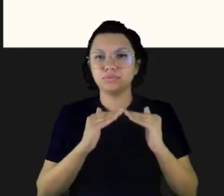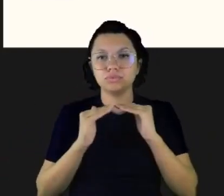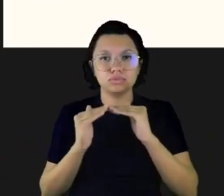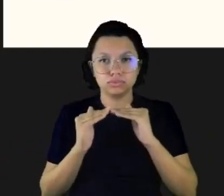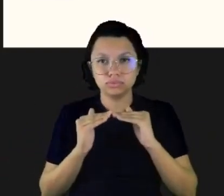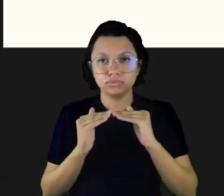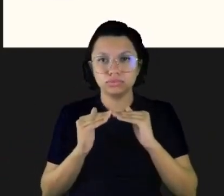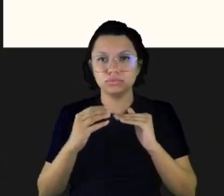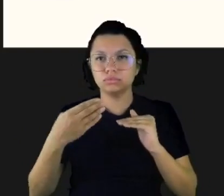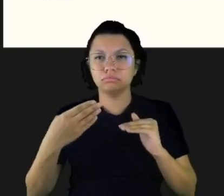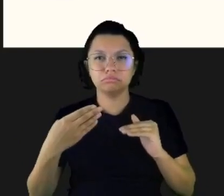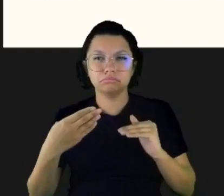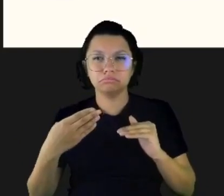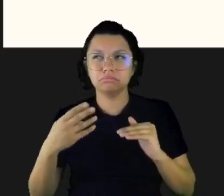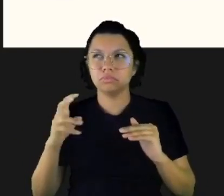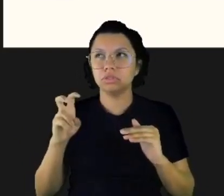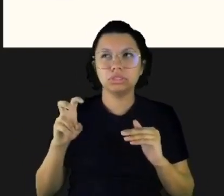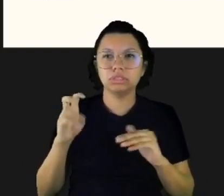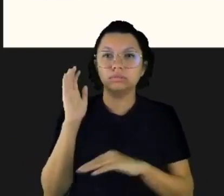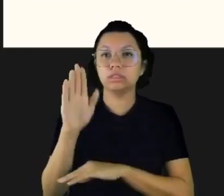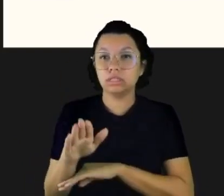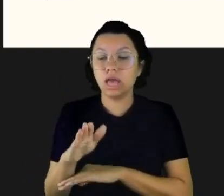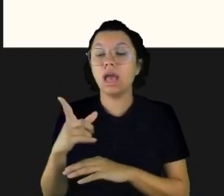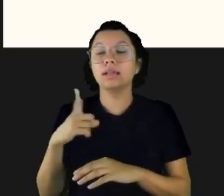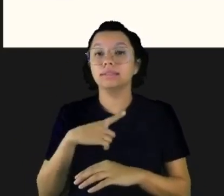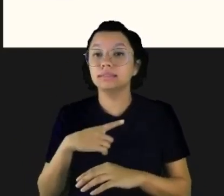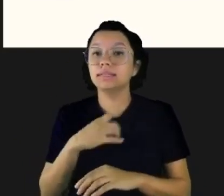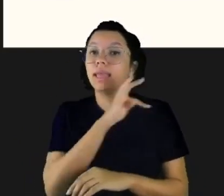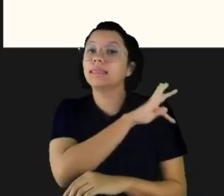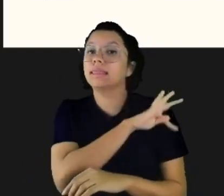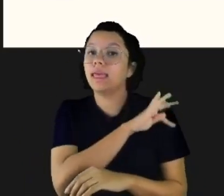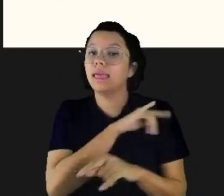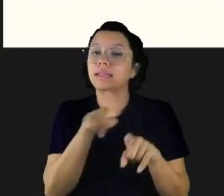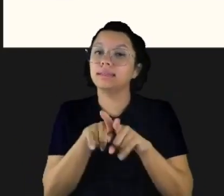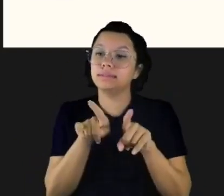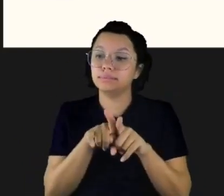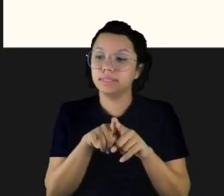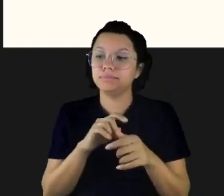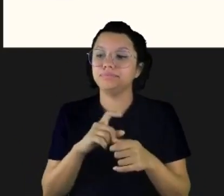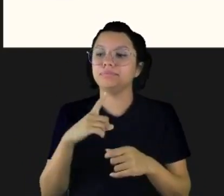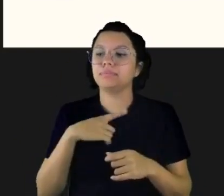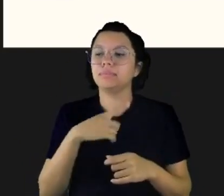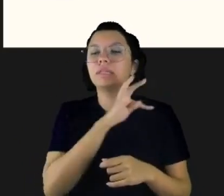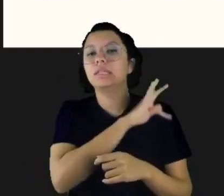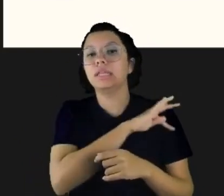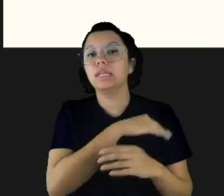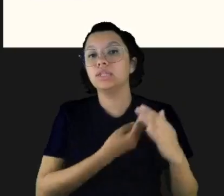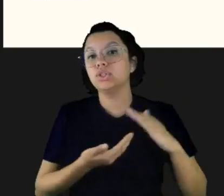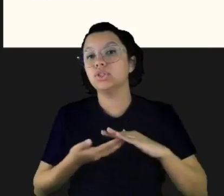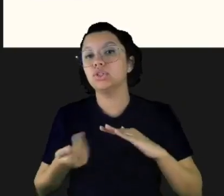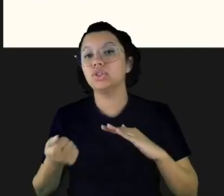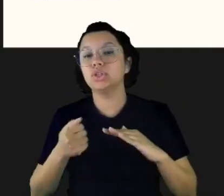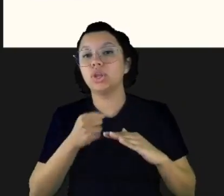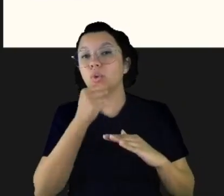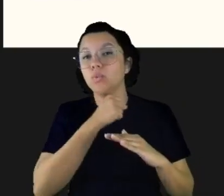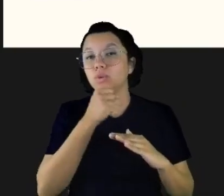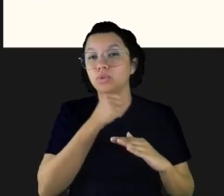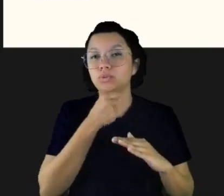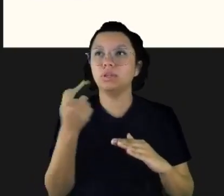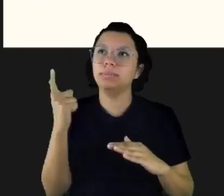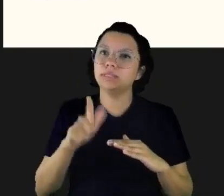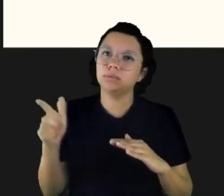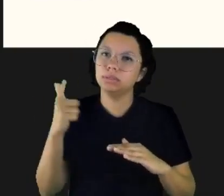4, 5 da tarde? Existem técnicas também. Técnicas para a gente tirar o idoso do looping de repetição e de